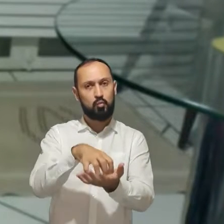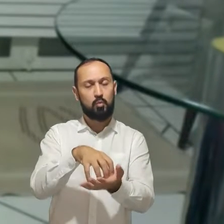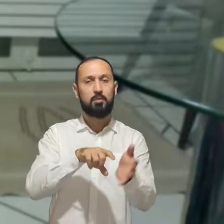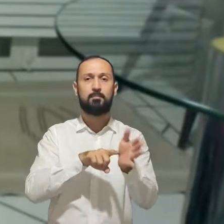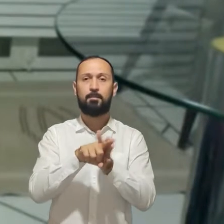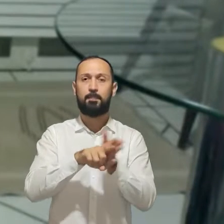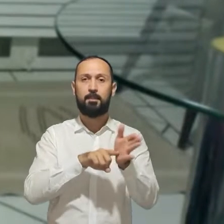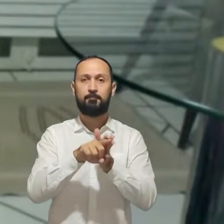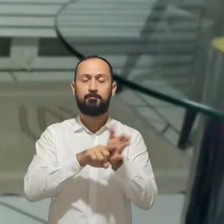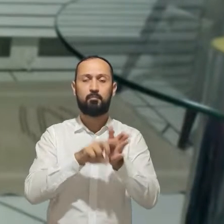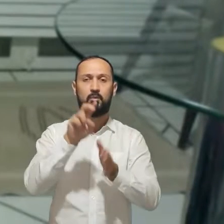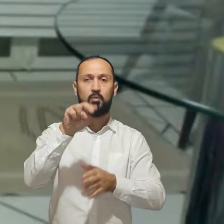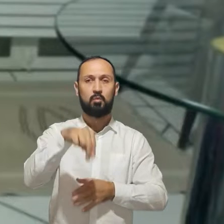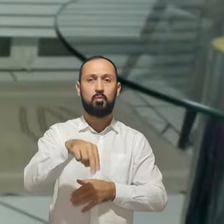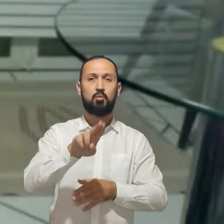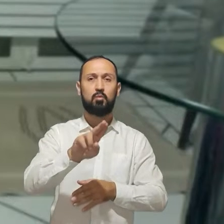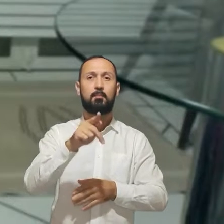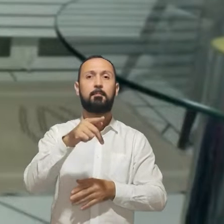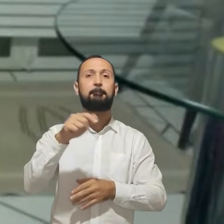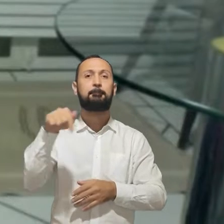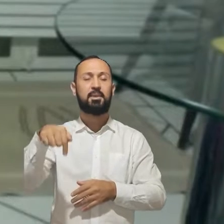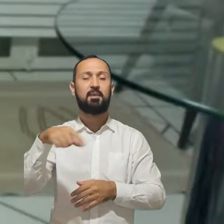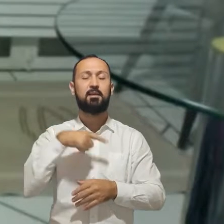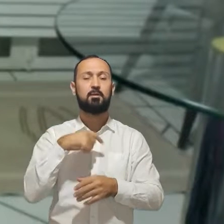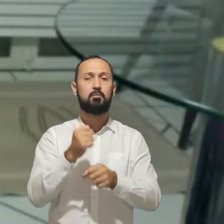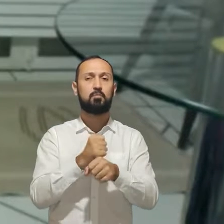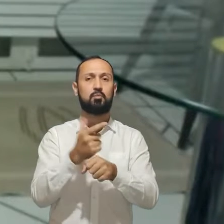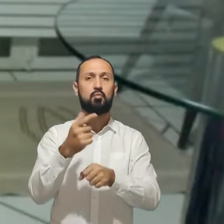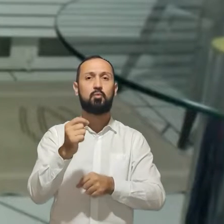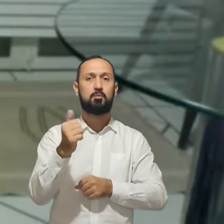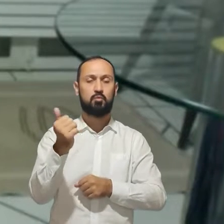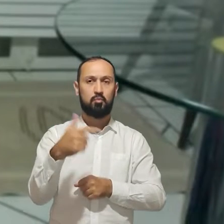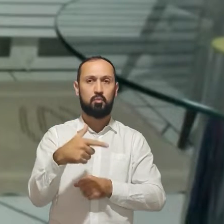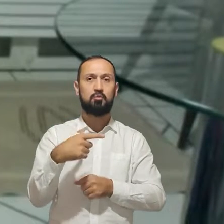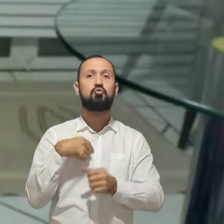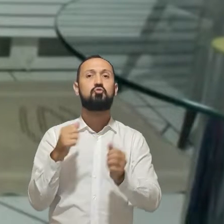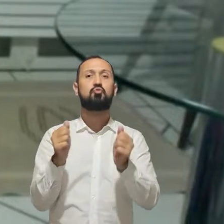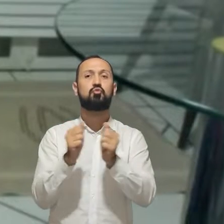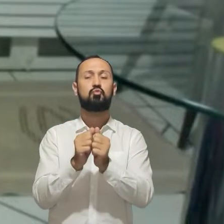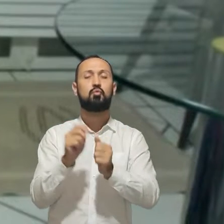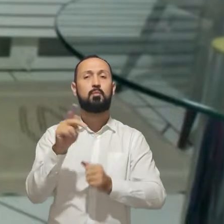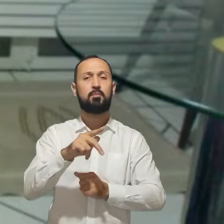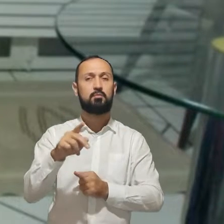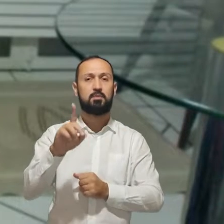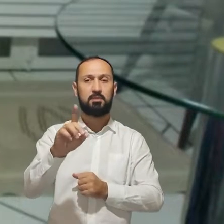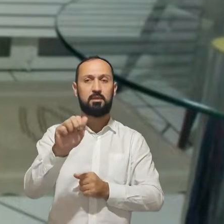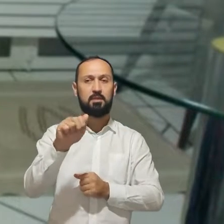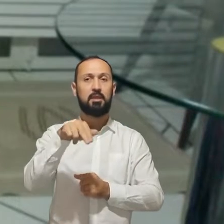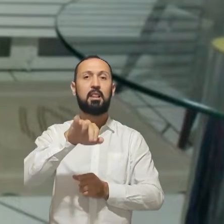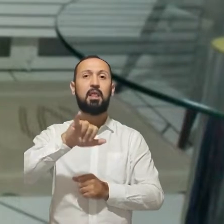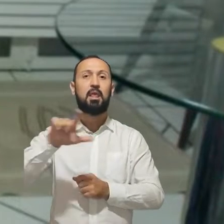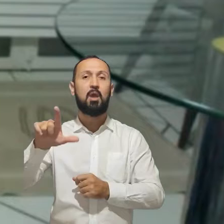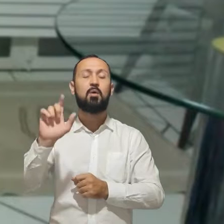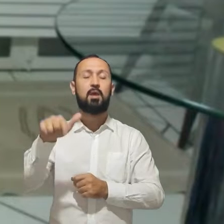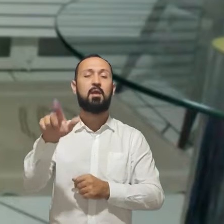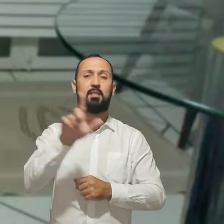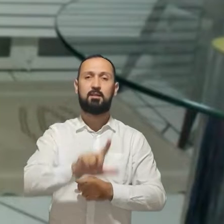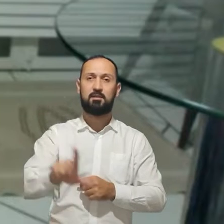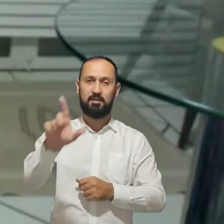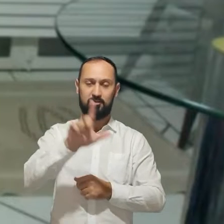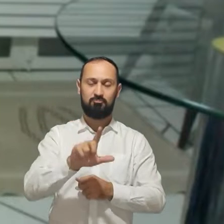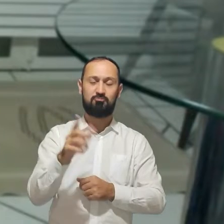pesquisa, num núcleo de pesquisas, que é o NUPEC, em 2012, dividindo a liderança com o professor Daniel Abrão, que